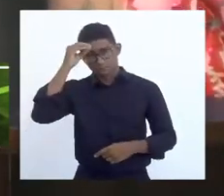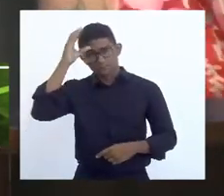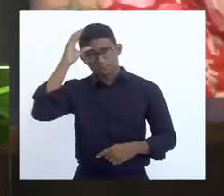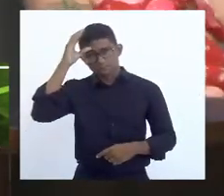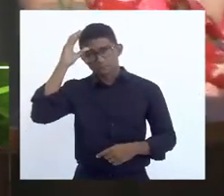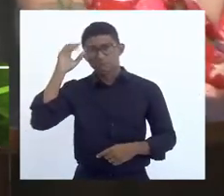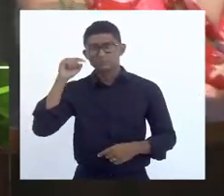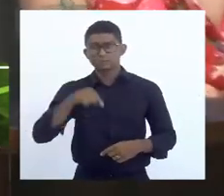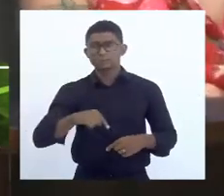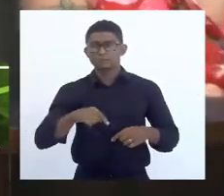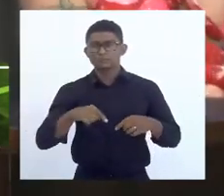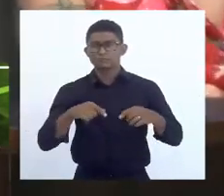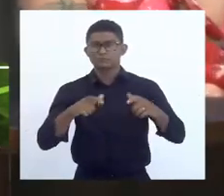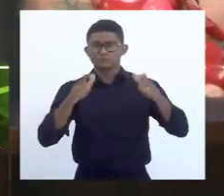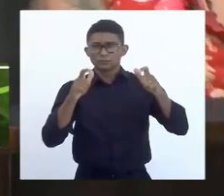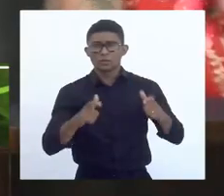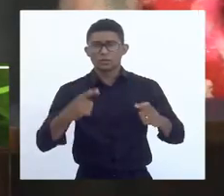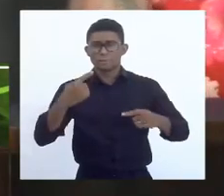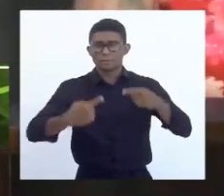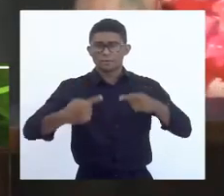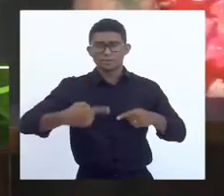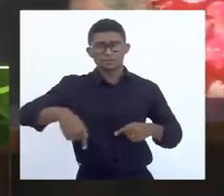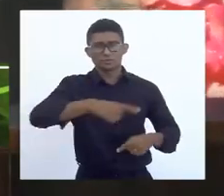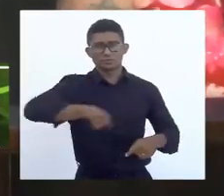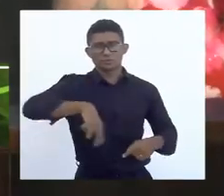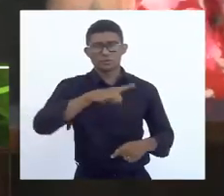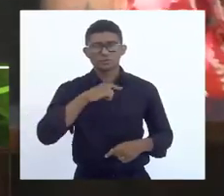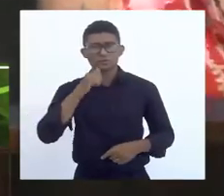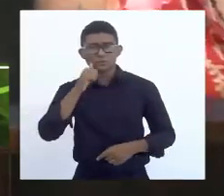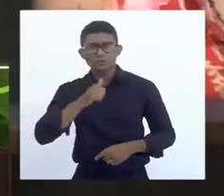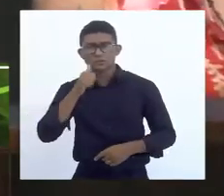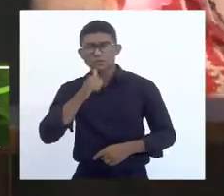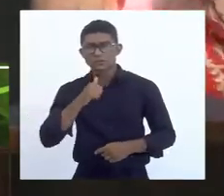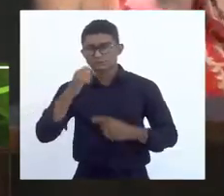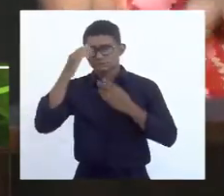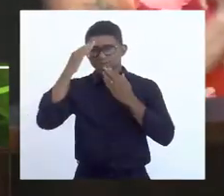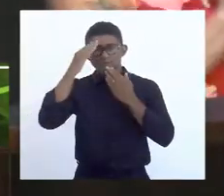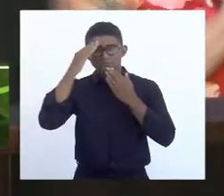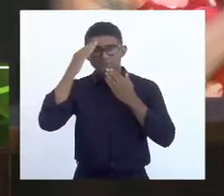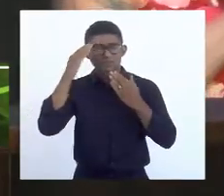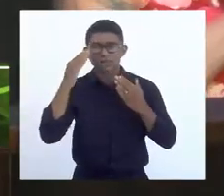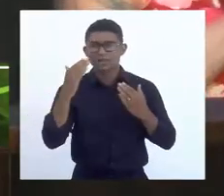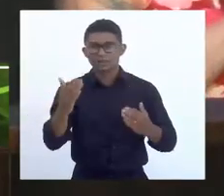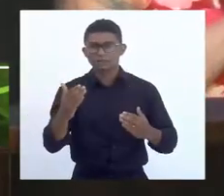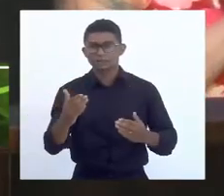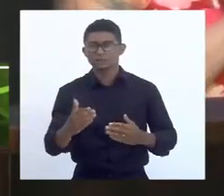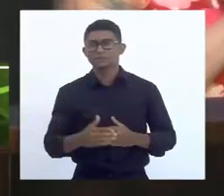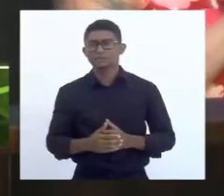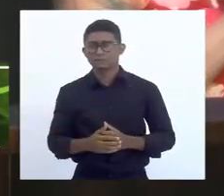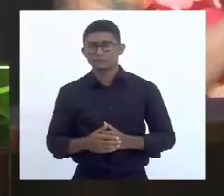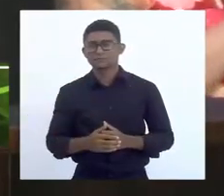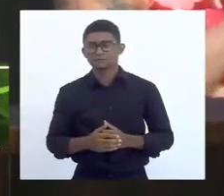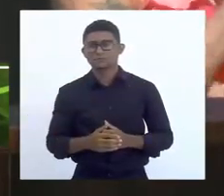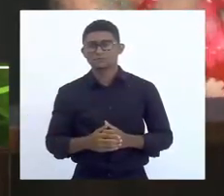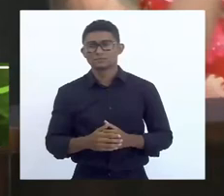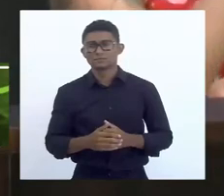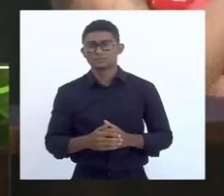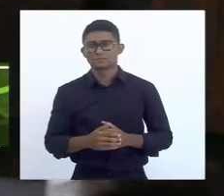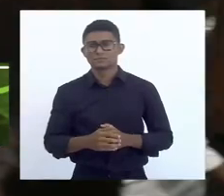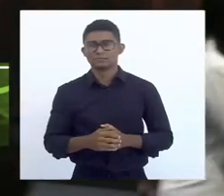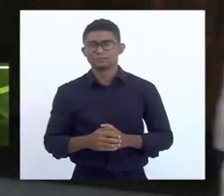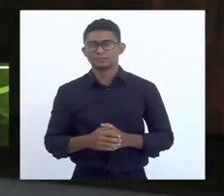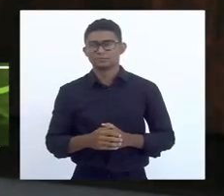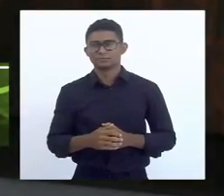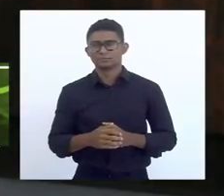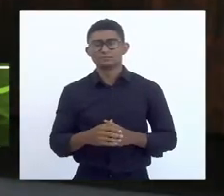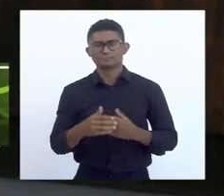espaços políticos um espaço nosso de mulheres. Obrigada, gente. Vamos que vamos. Um dia vai ser tudo nosso e nada deles.